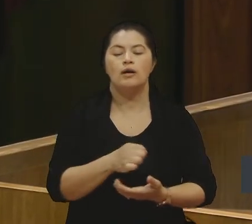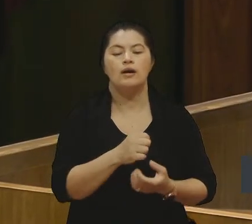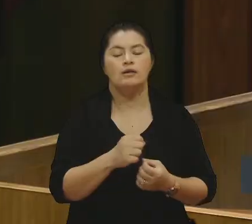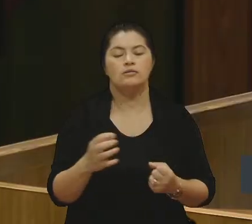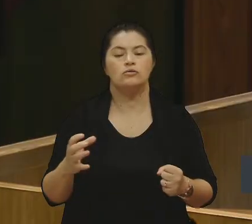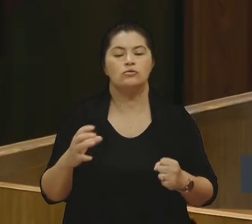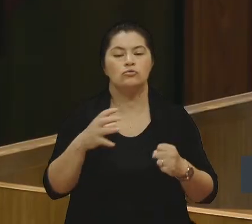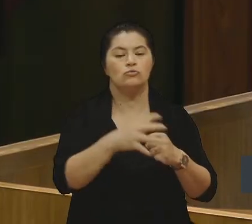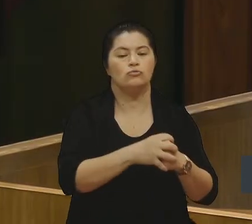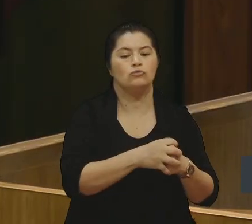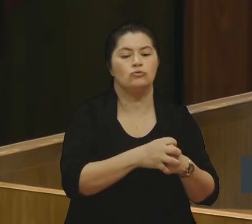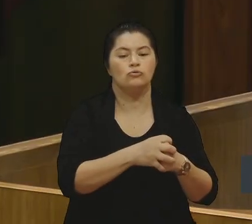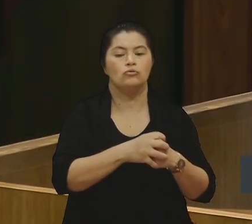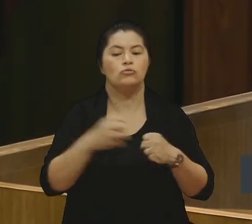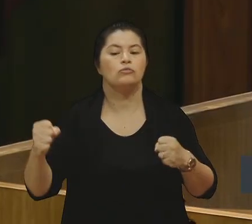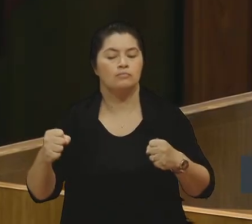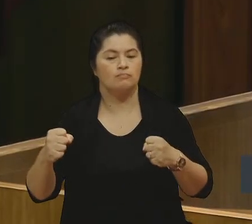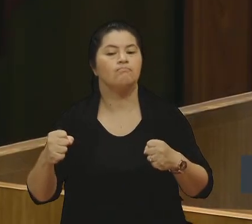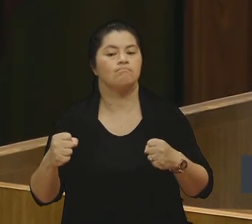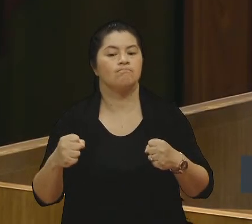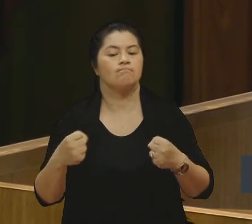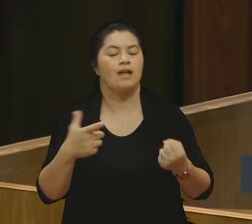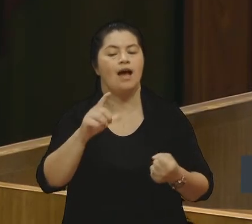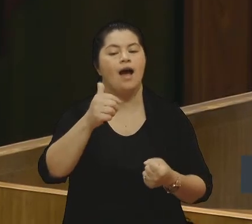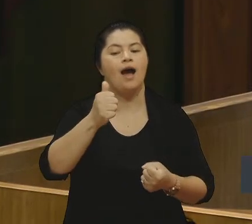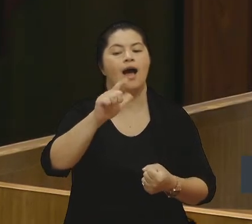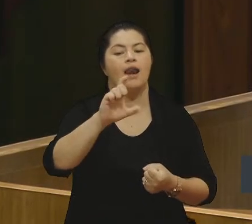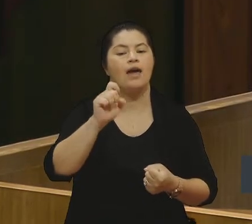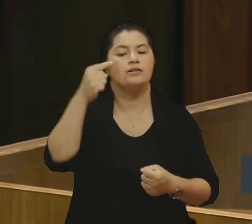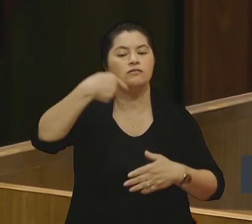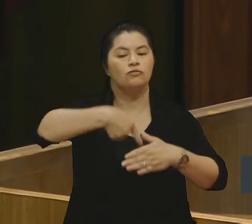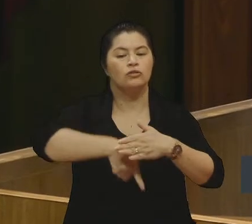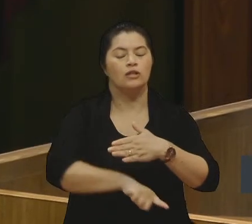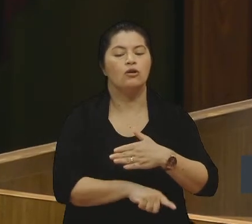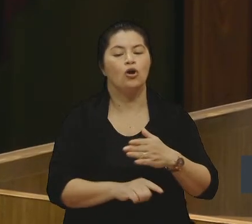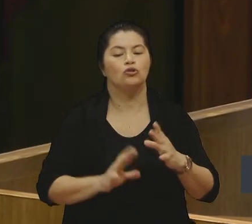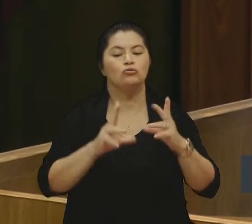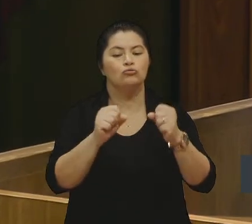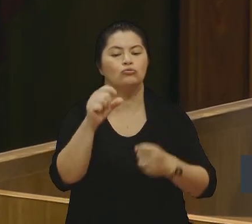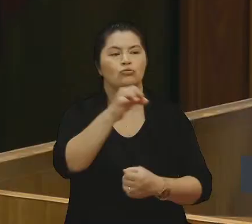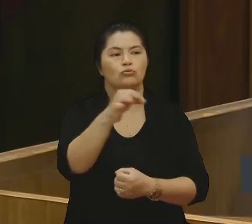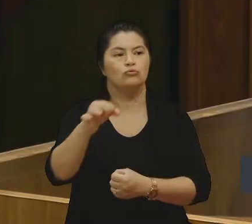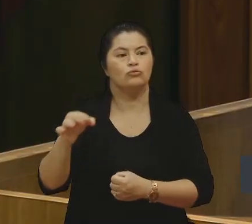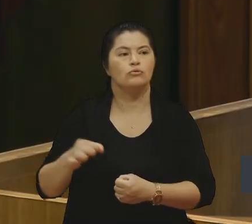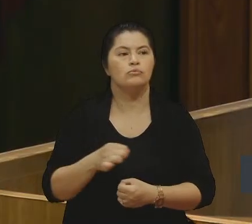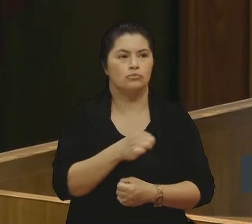O caminho do crescimento, com Alex Xavier, fundador da Tudo em Grãos.